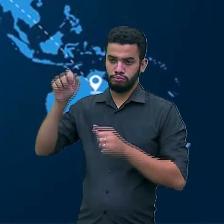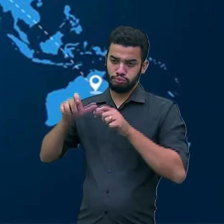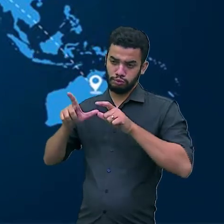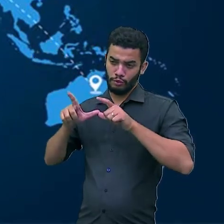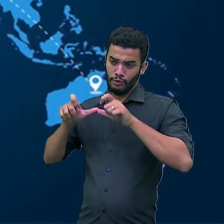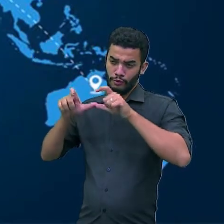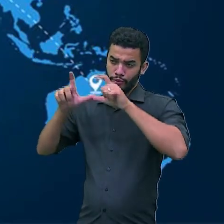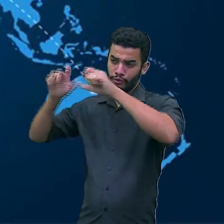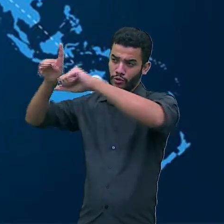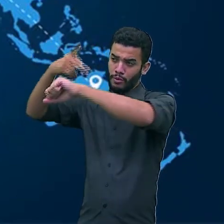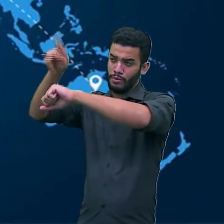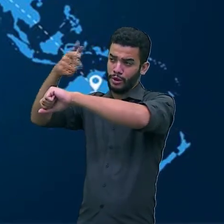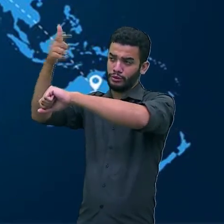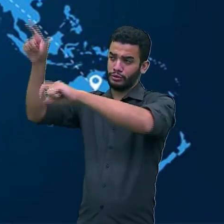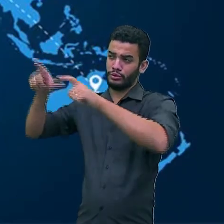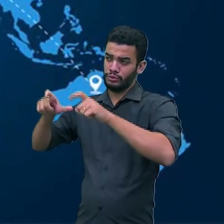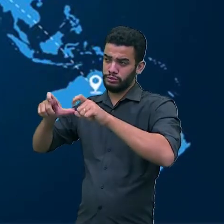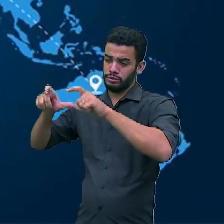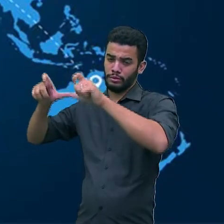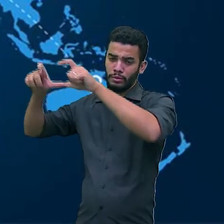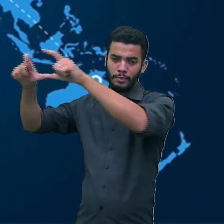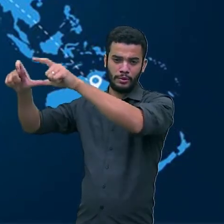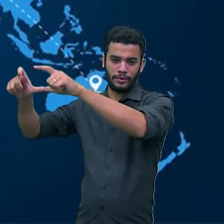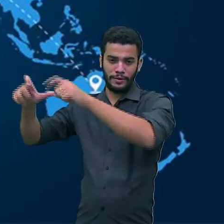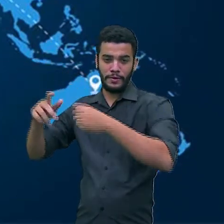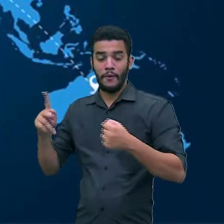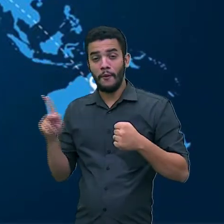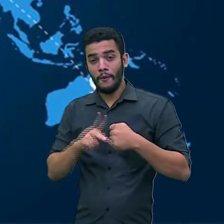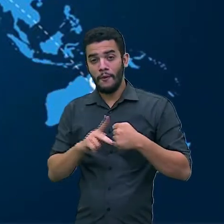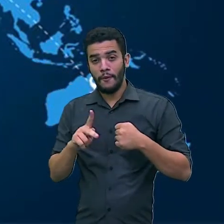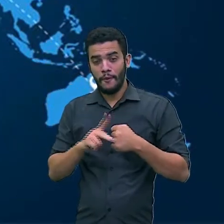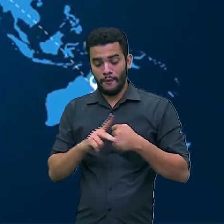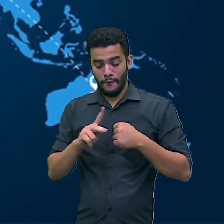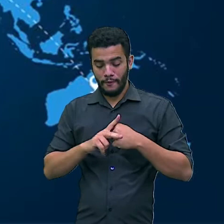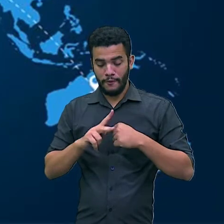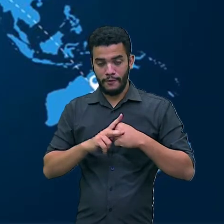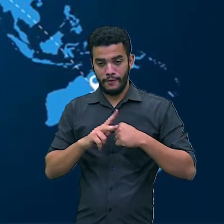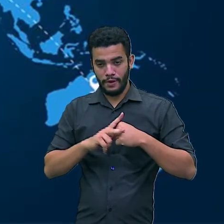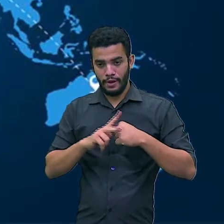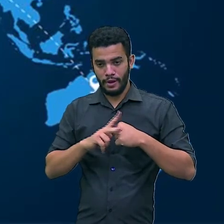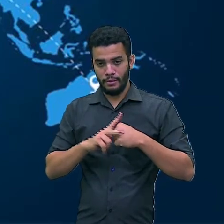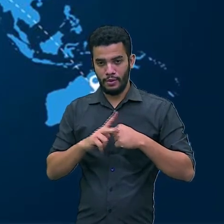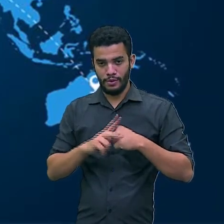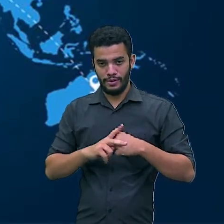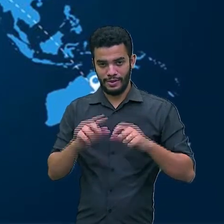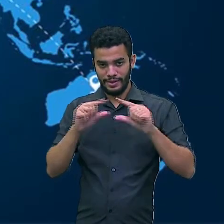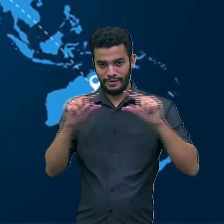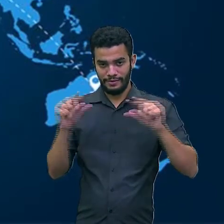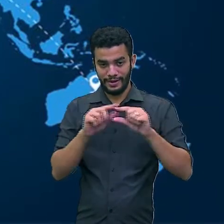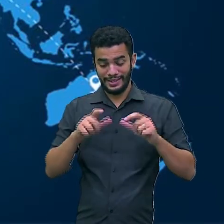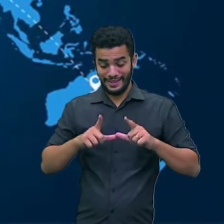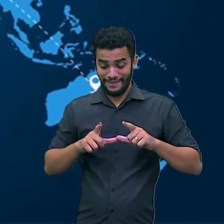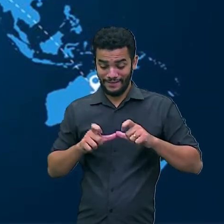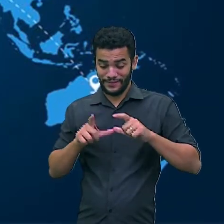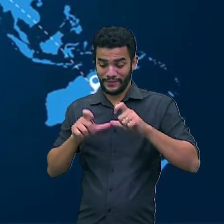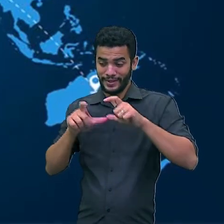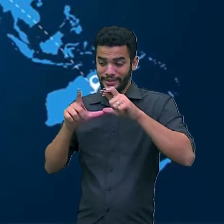que viajou, é o verbo dessa frase, pois indica uma ação. A ação de quê? De